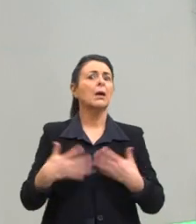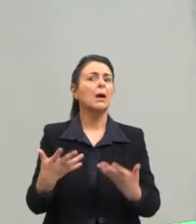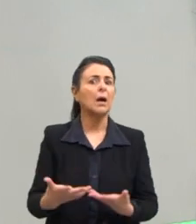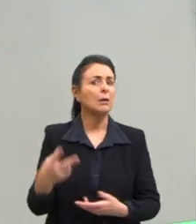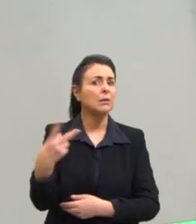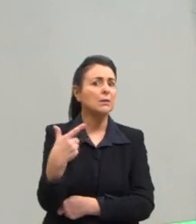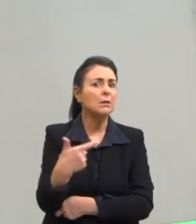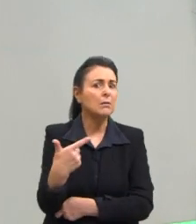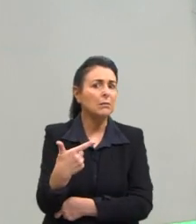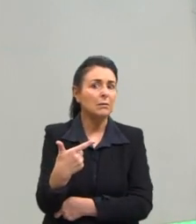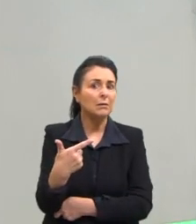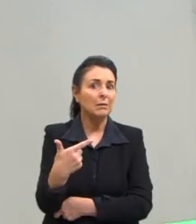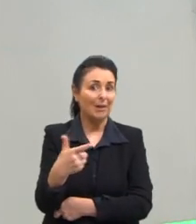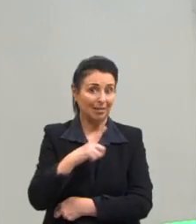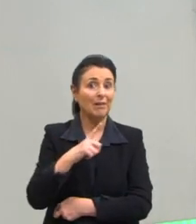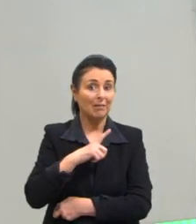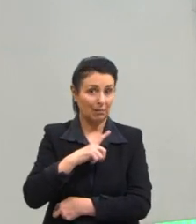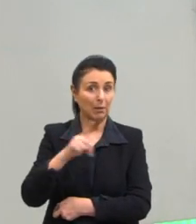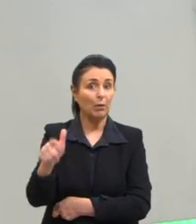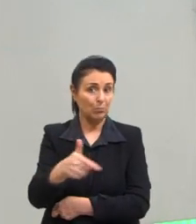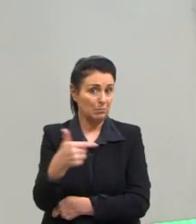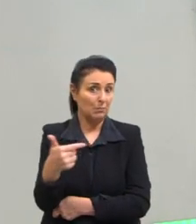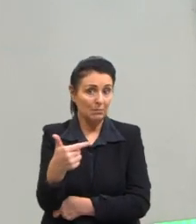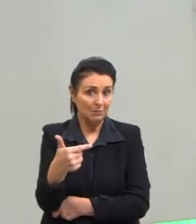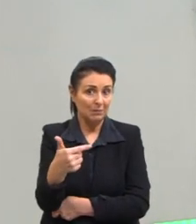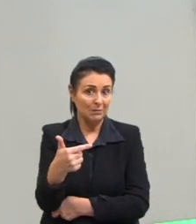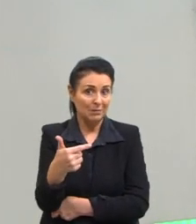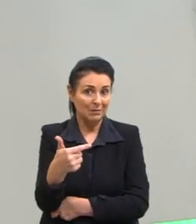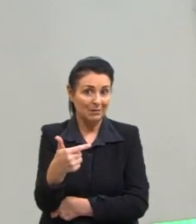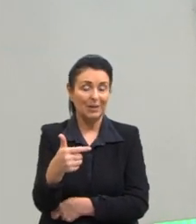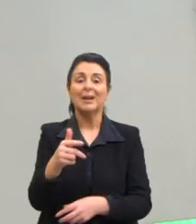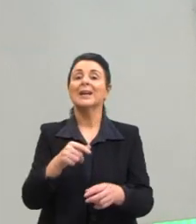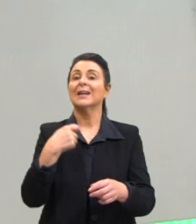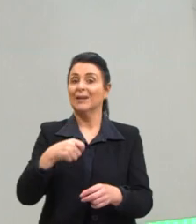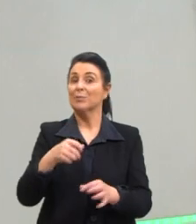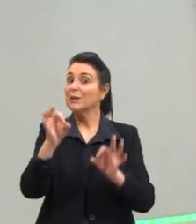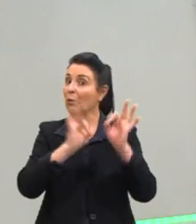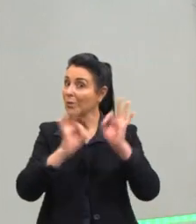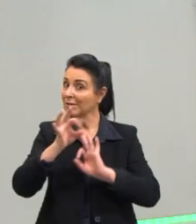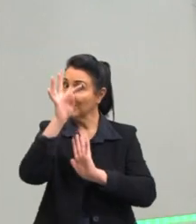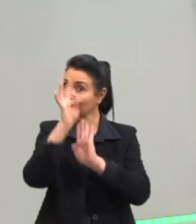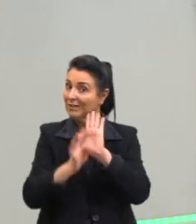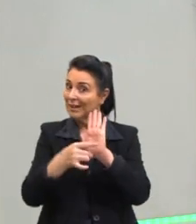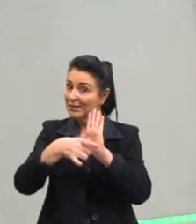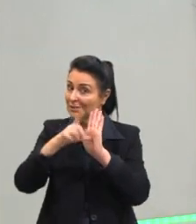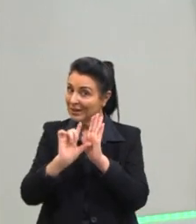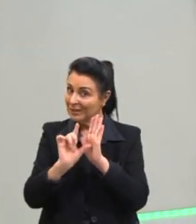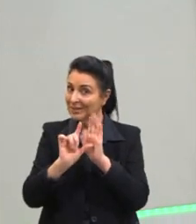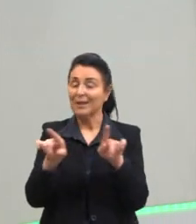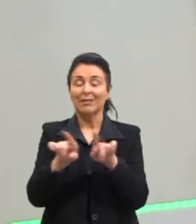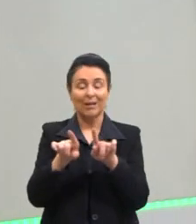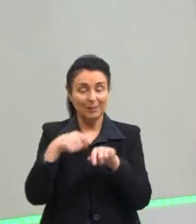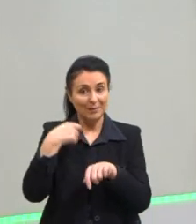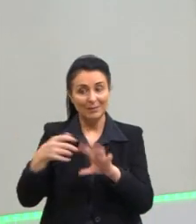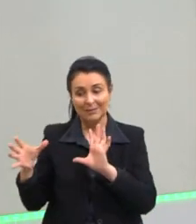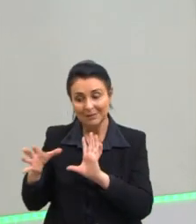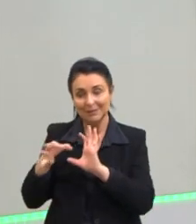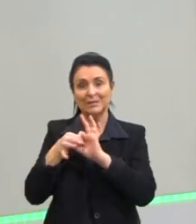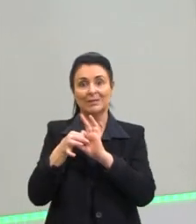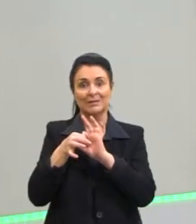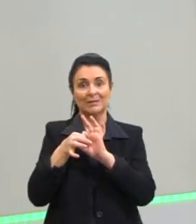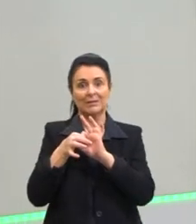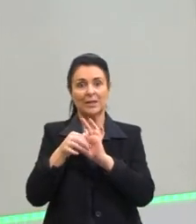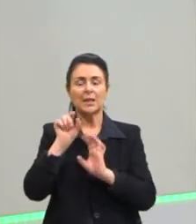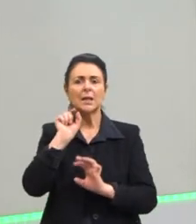então né esses organizadores textuais eles precisam também estarem conectados entre